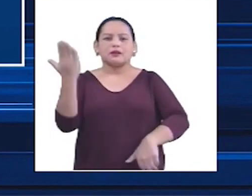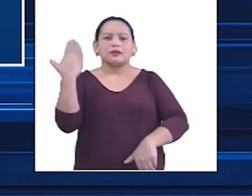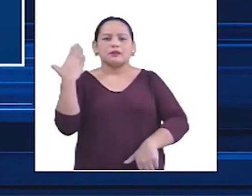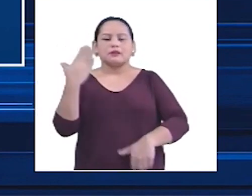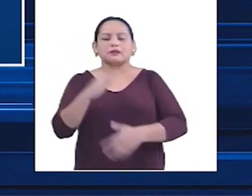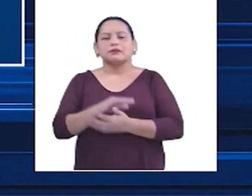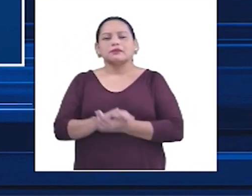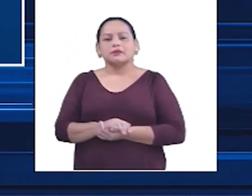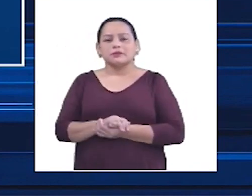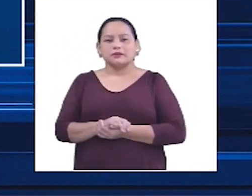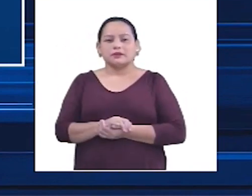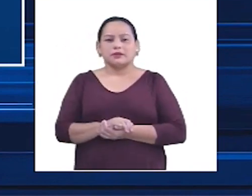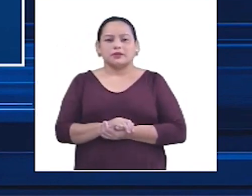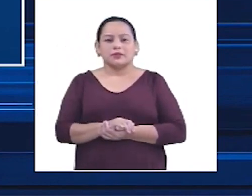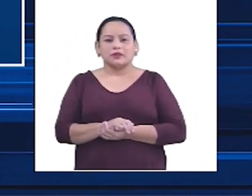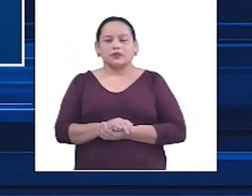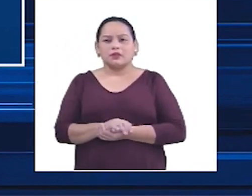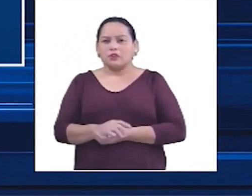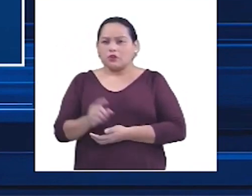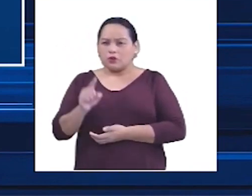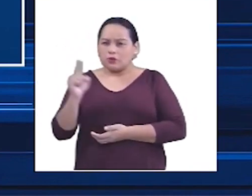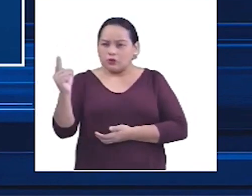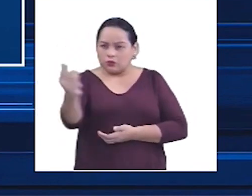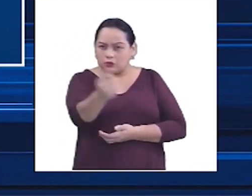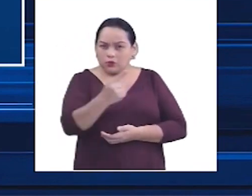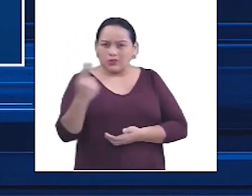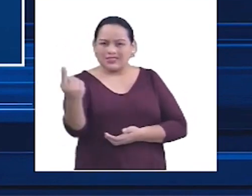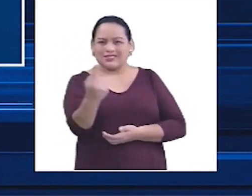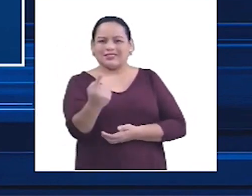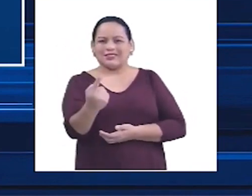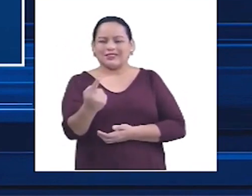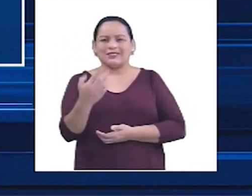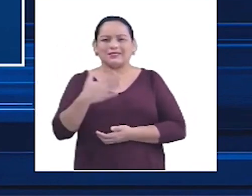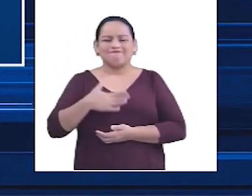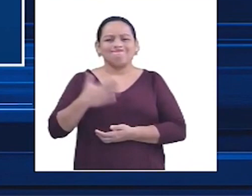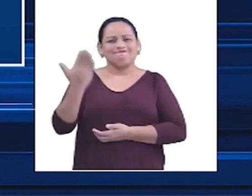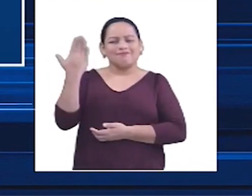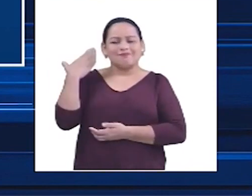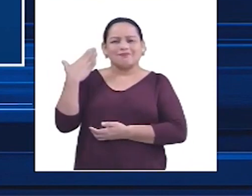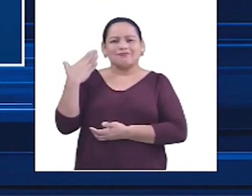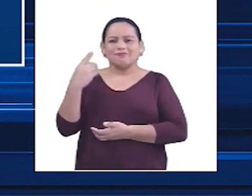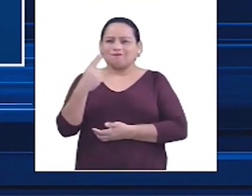You were, vocês eram, estavam.